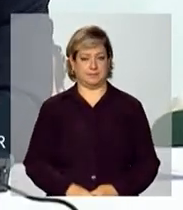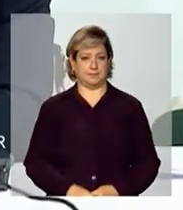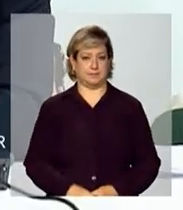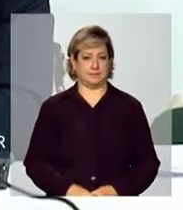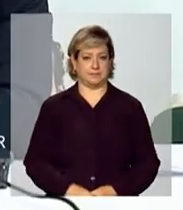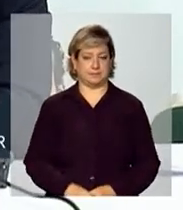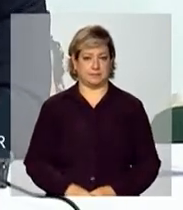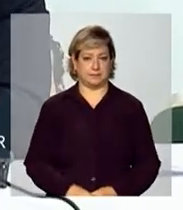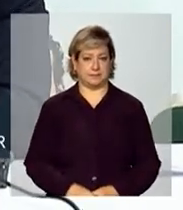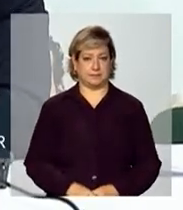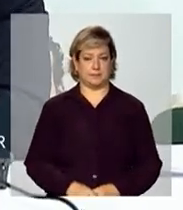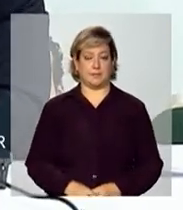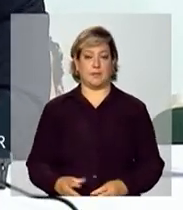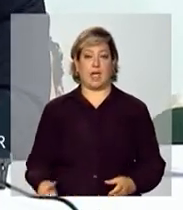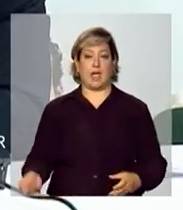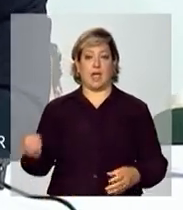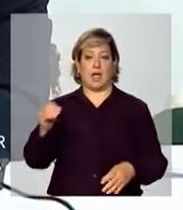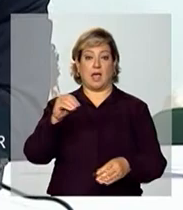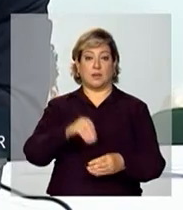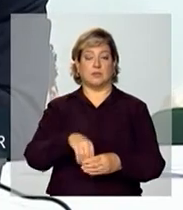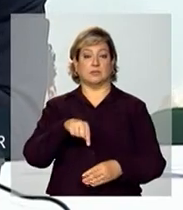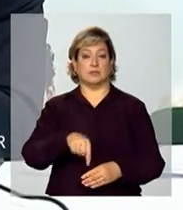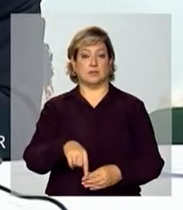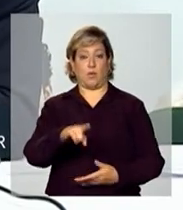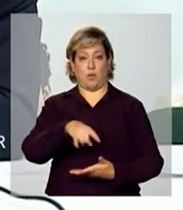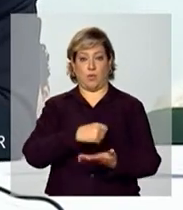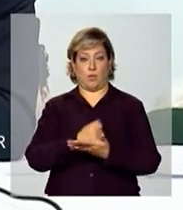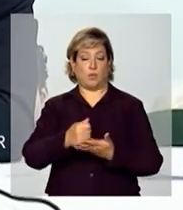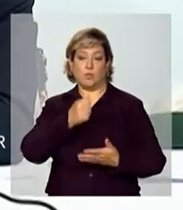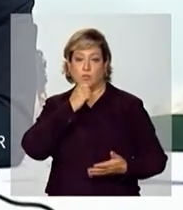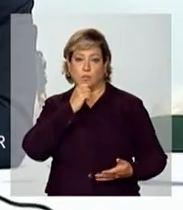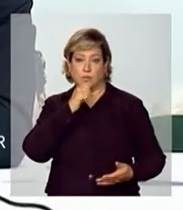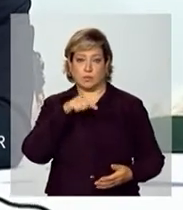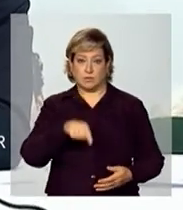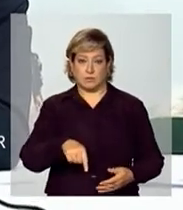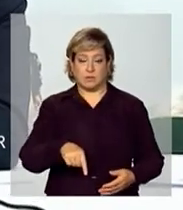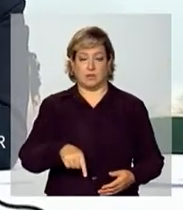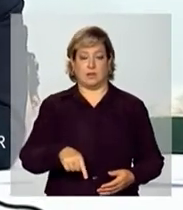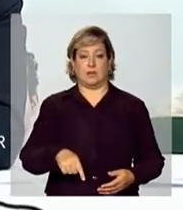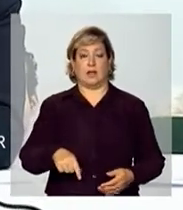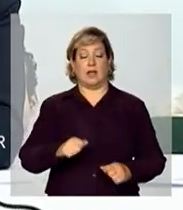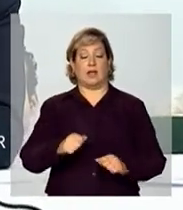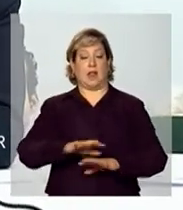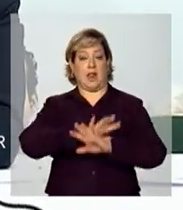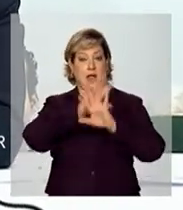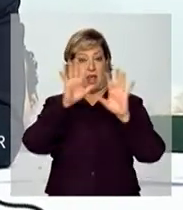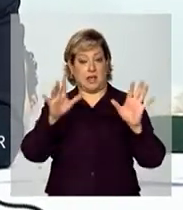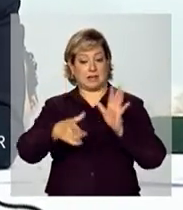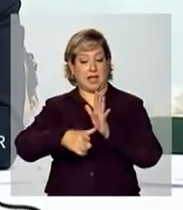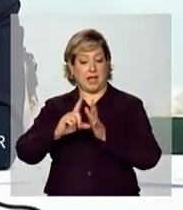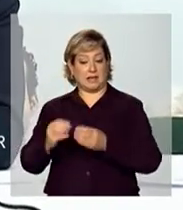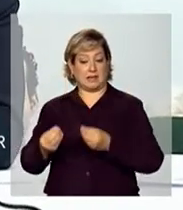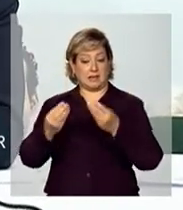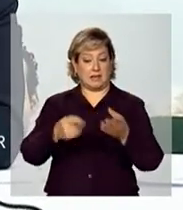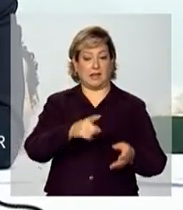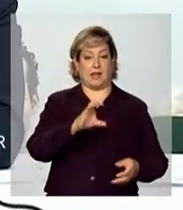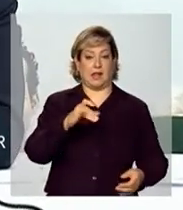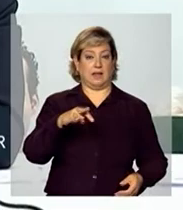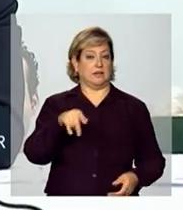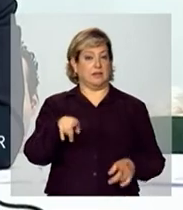a inclusão do contrato não e a clareza com que ele tem que entregar previamente para o cliente também não